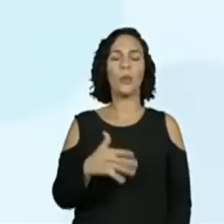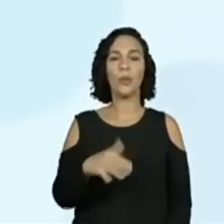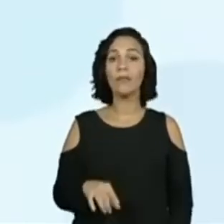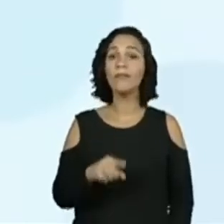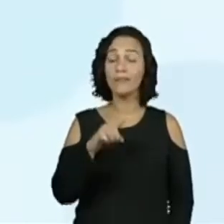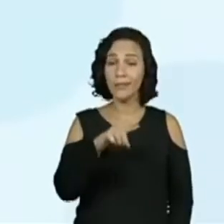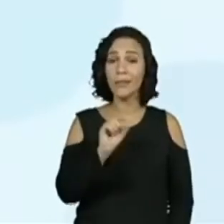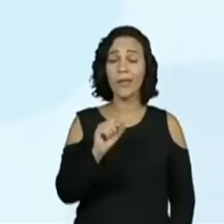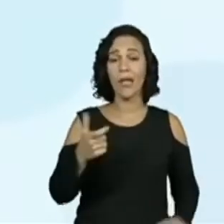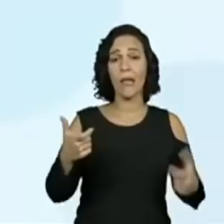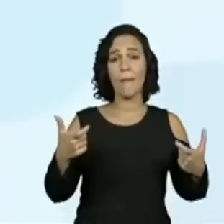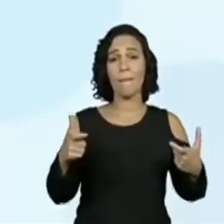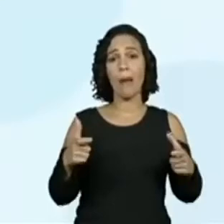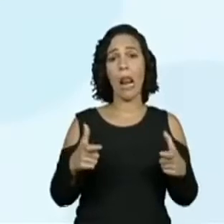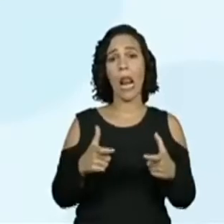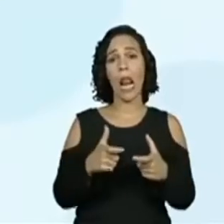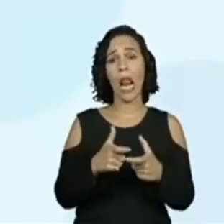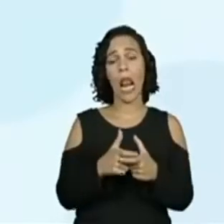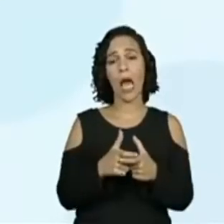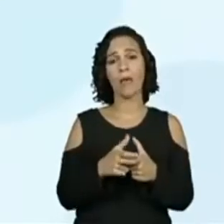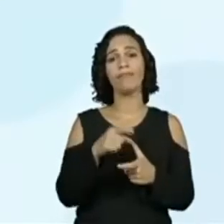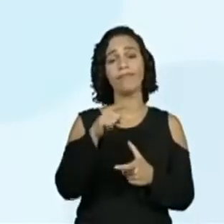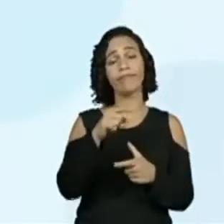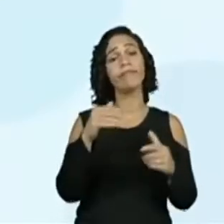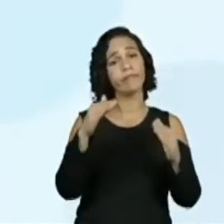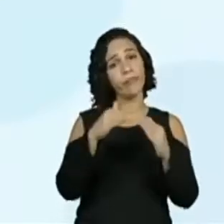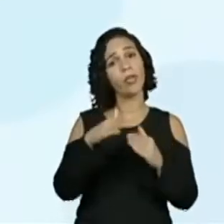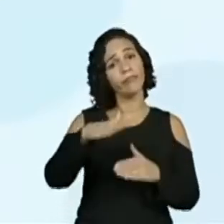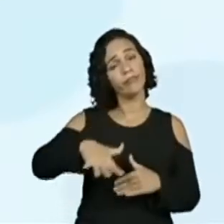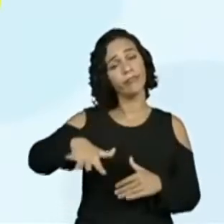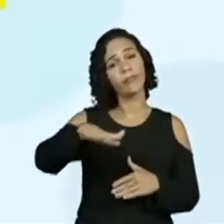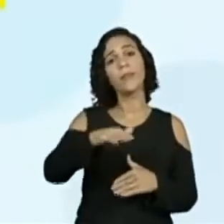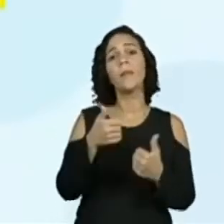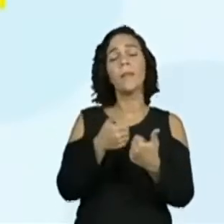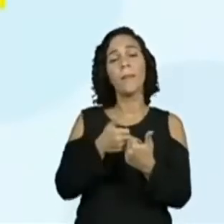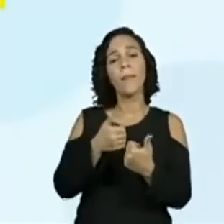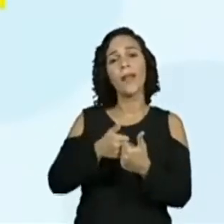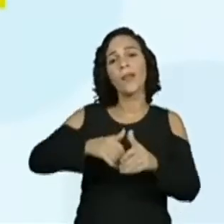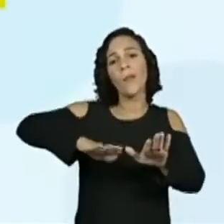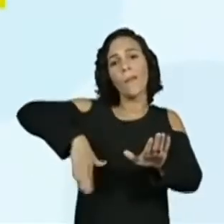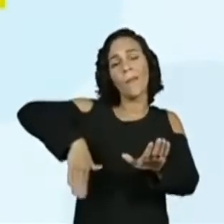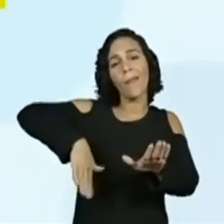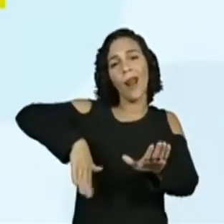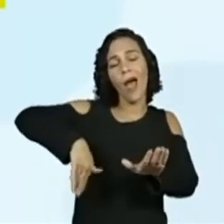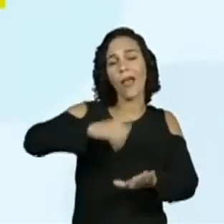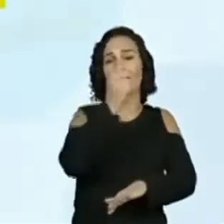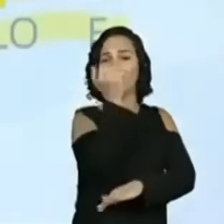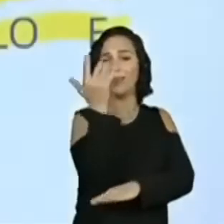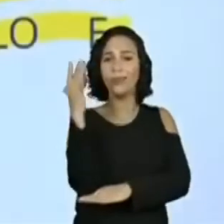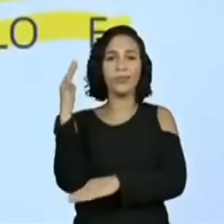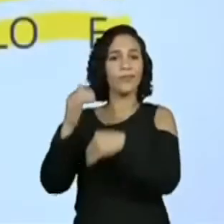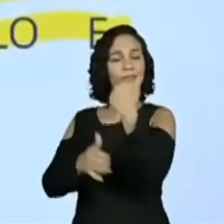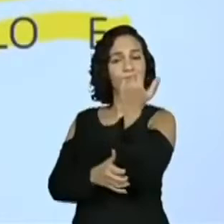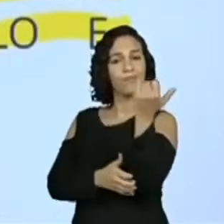da Mata Atlântica, no litoral de São Paulo e Paraná.